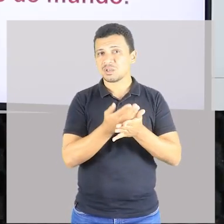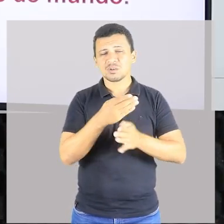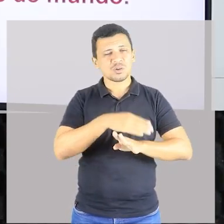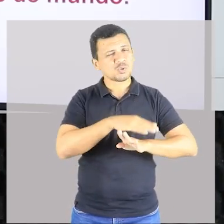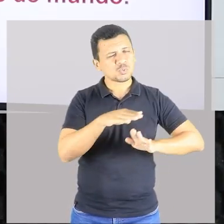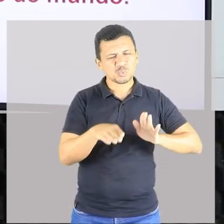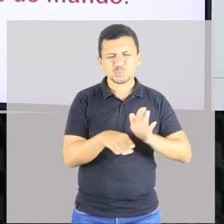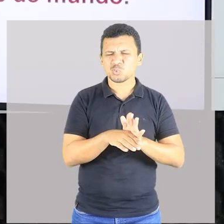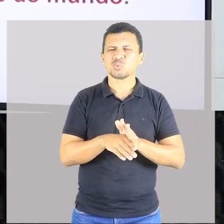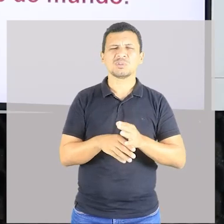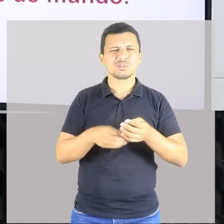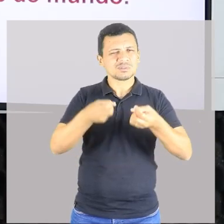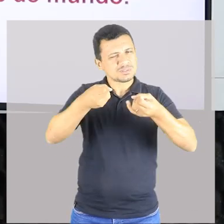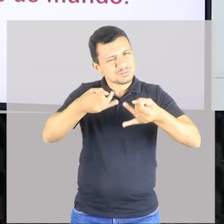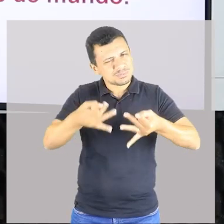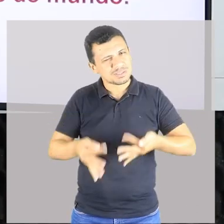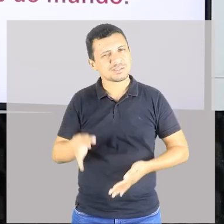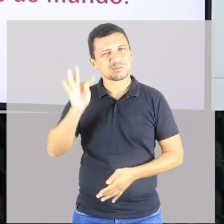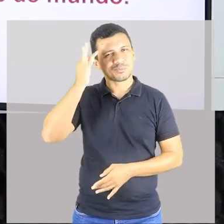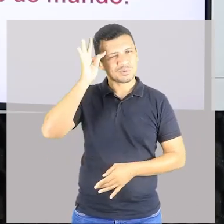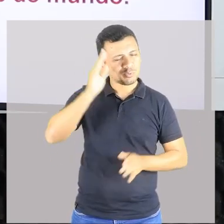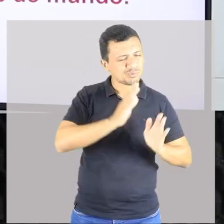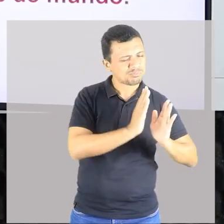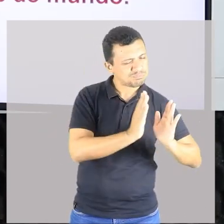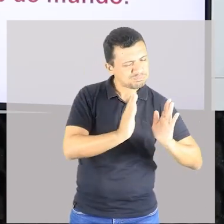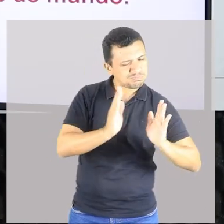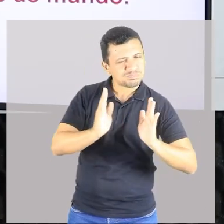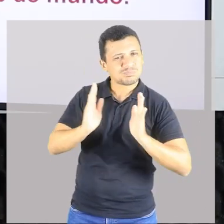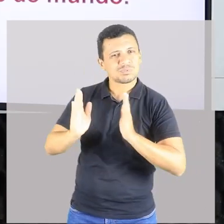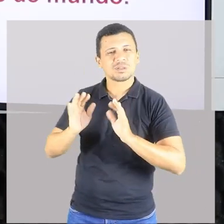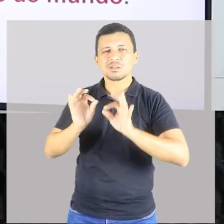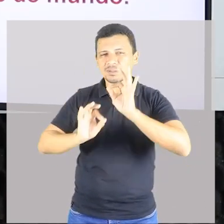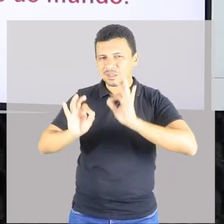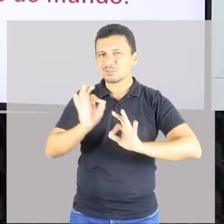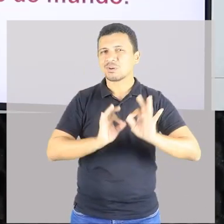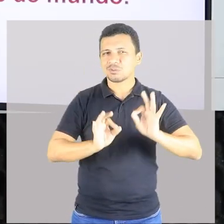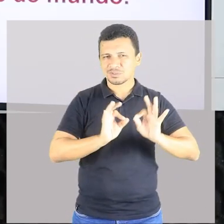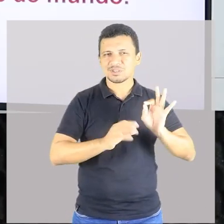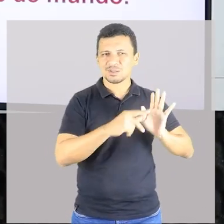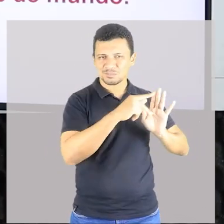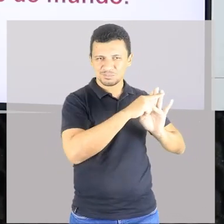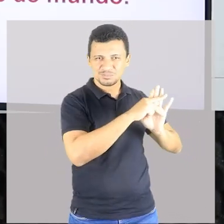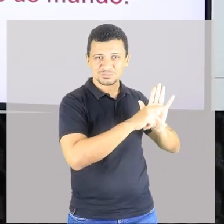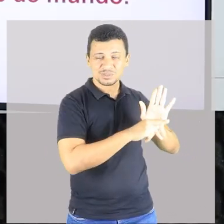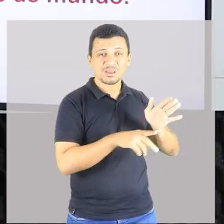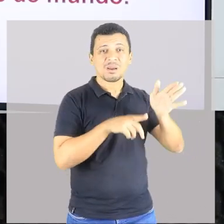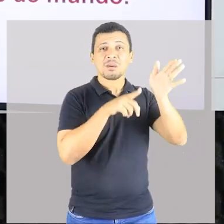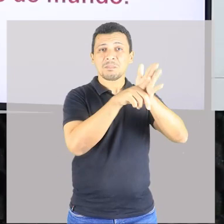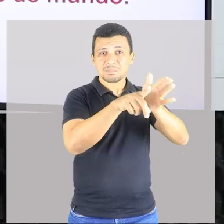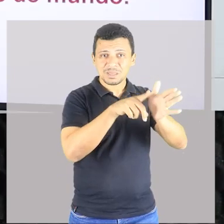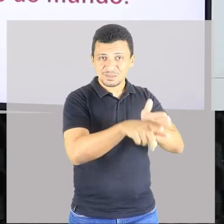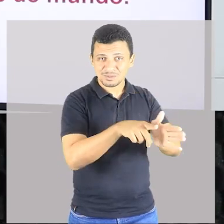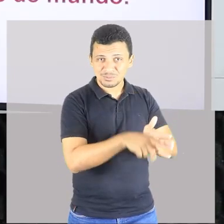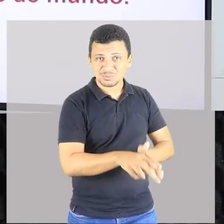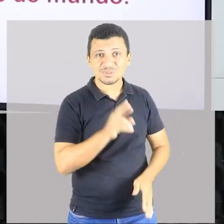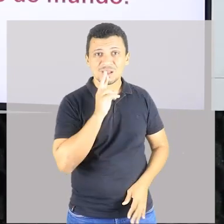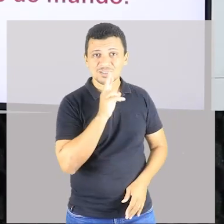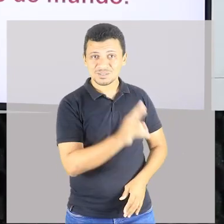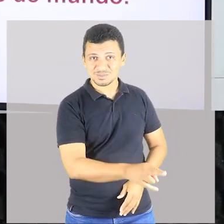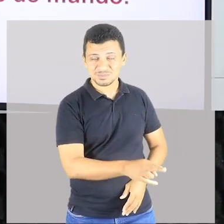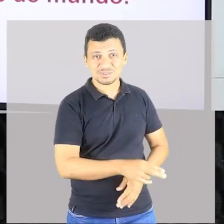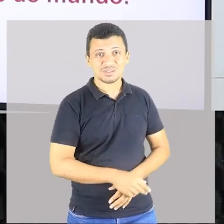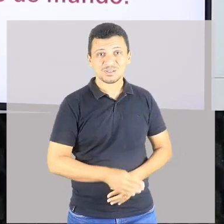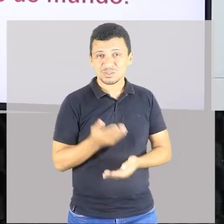essa aula em teoria, o passo a passo, tudo isso aqui que eu falei está lá estruturado, uma maior quantidade de questões para tu responder, belezinha? Para